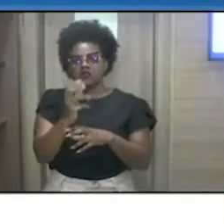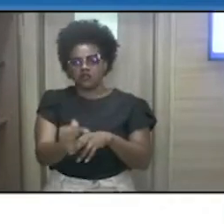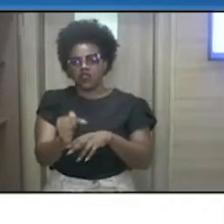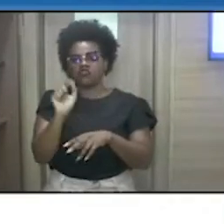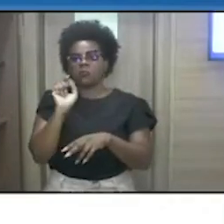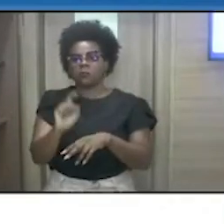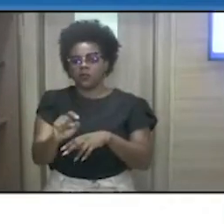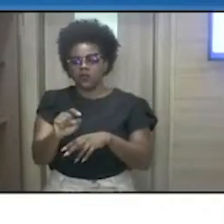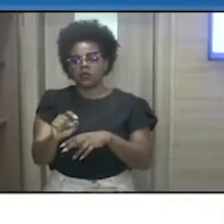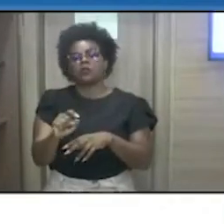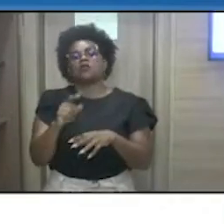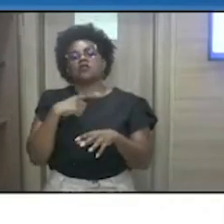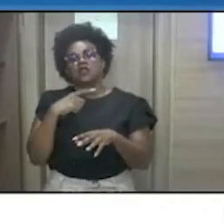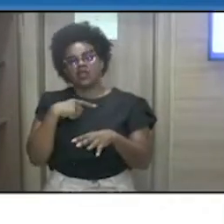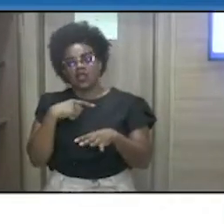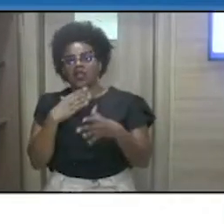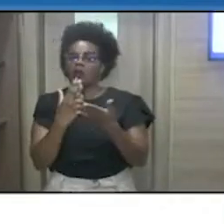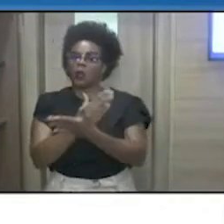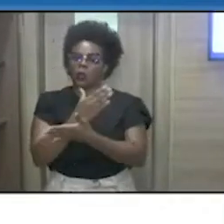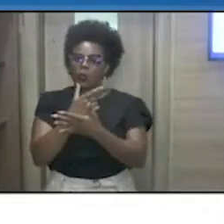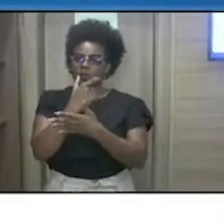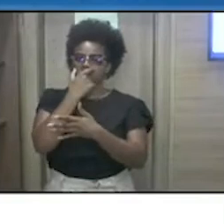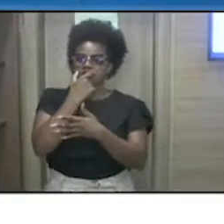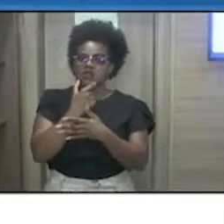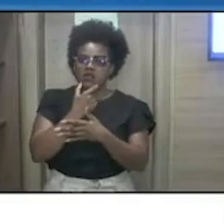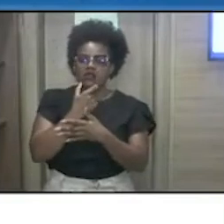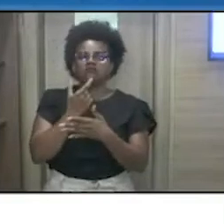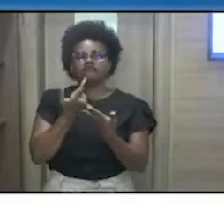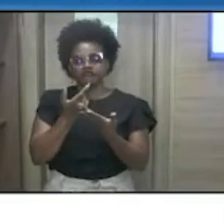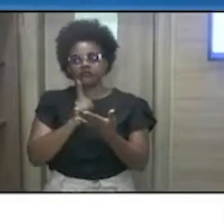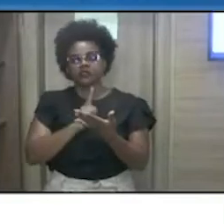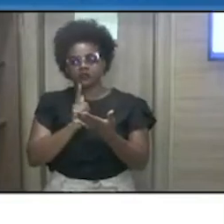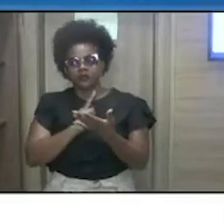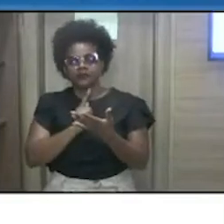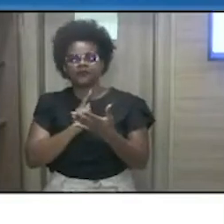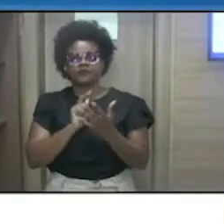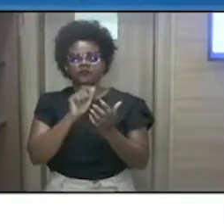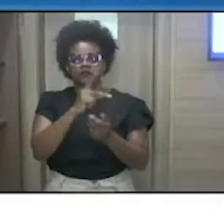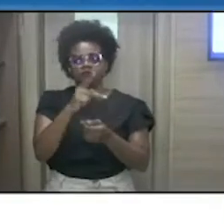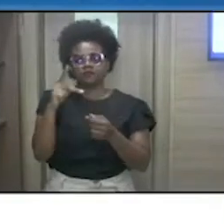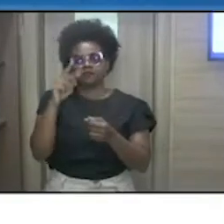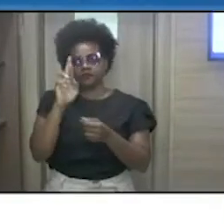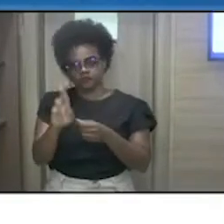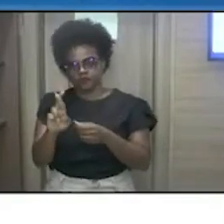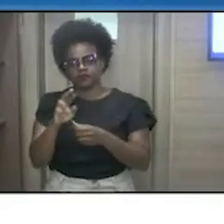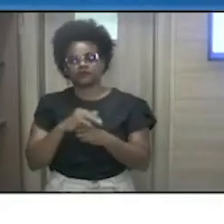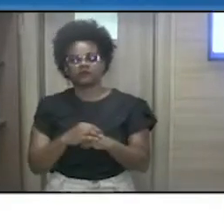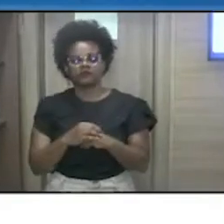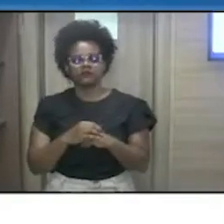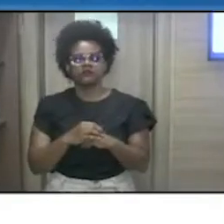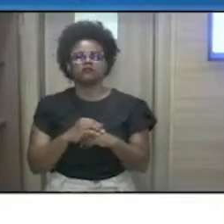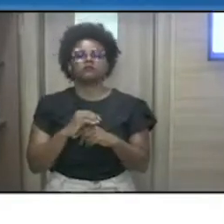657.475, seguidas pelas parciais removíveis, as chamadas PPRs,